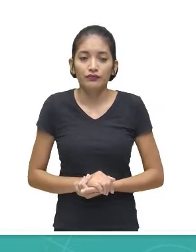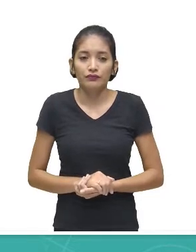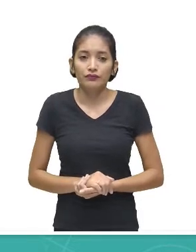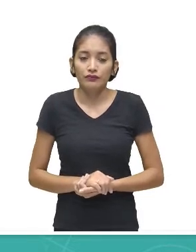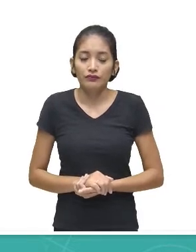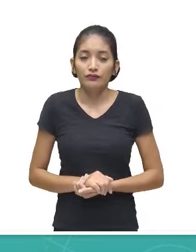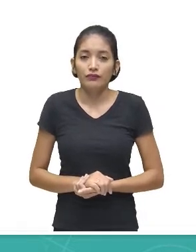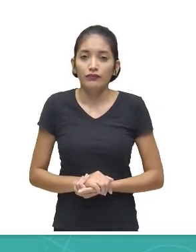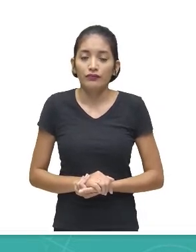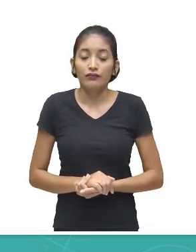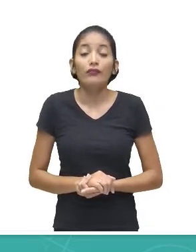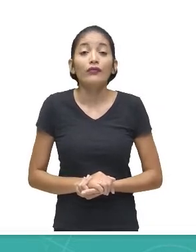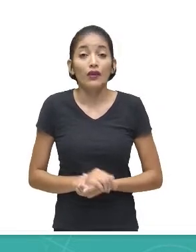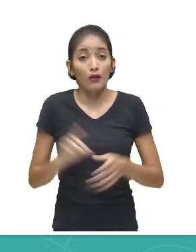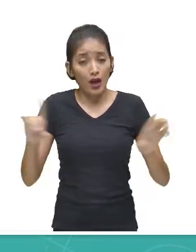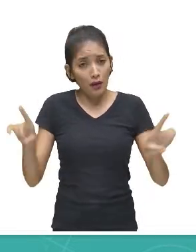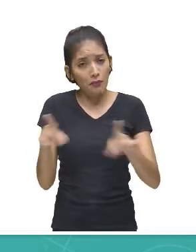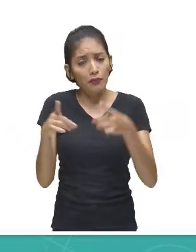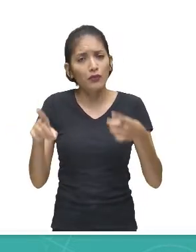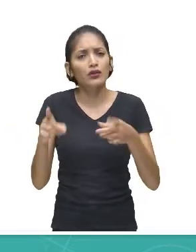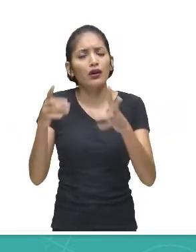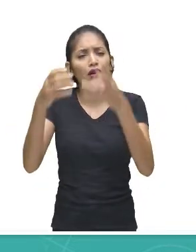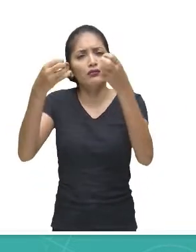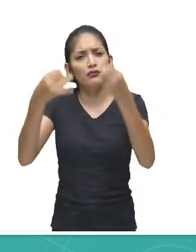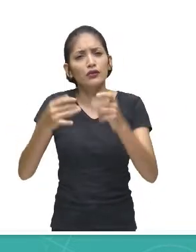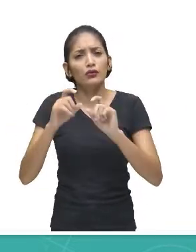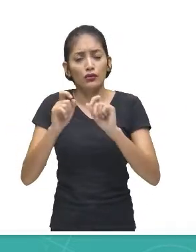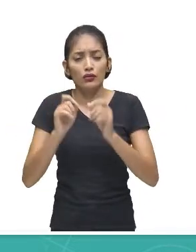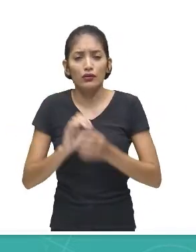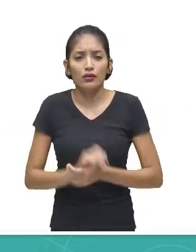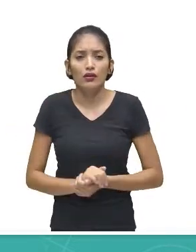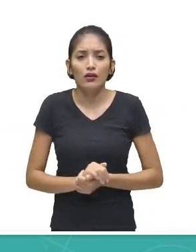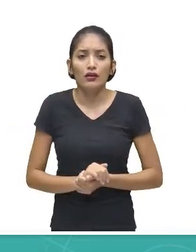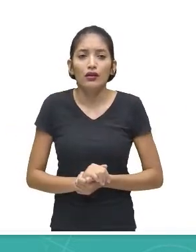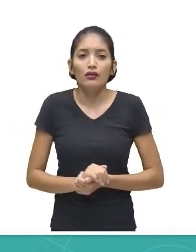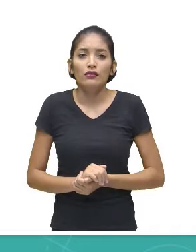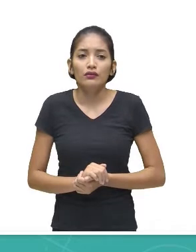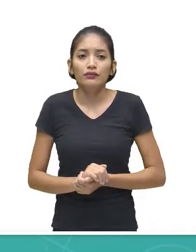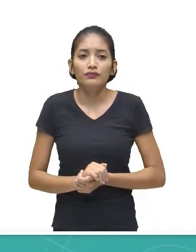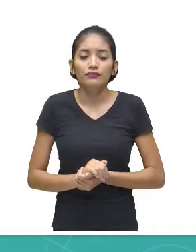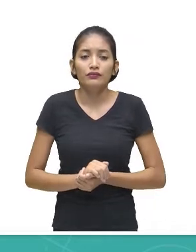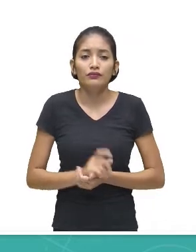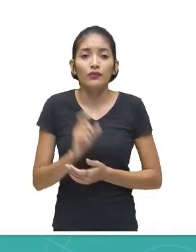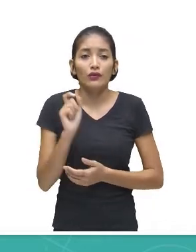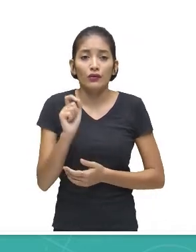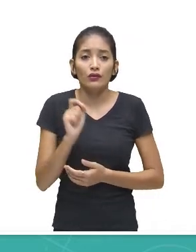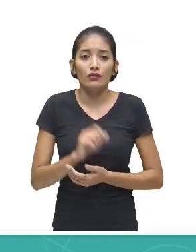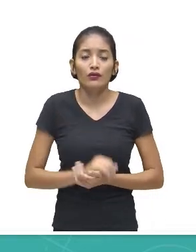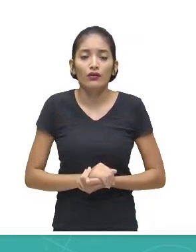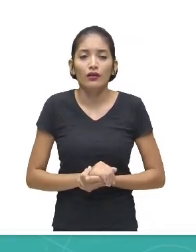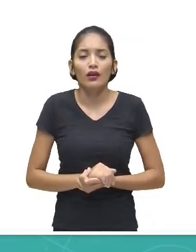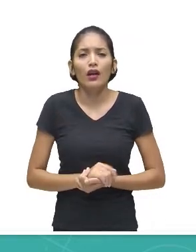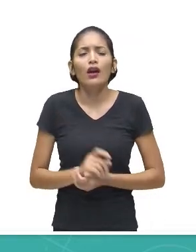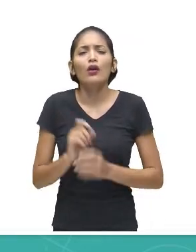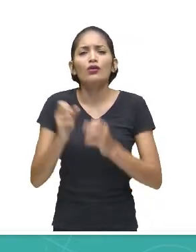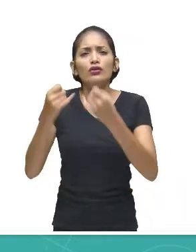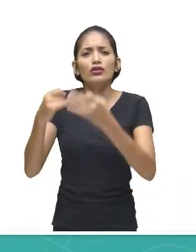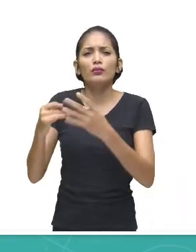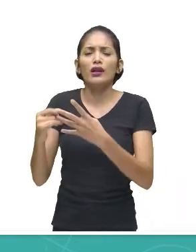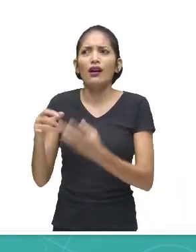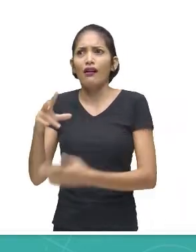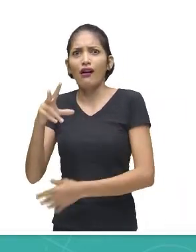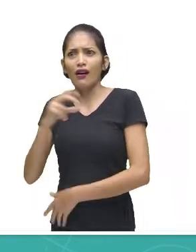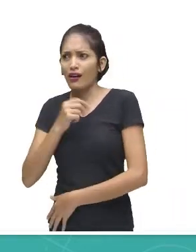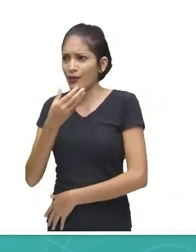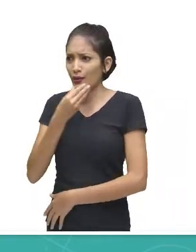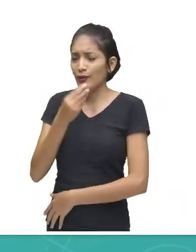trecho da música, né? Que nós temos um aposto, tá, turmas? Quando ele diz, caraca, moleque, ó,